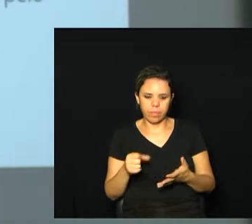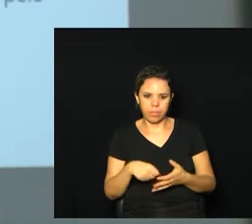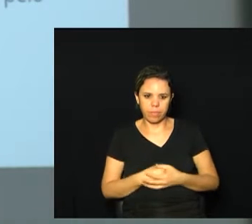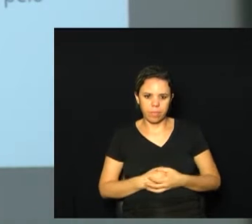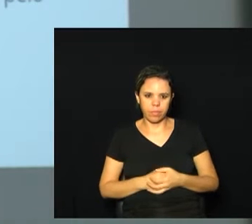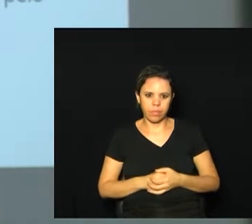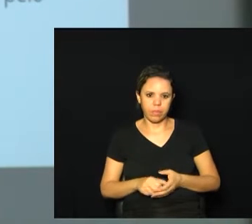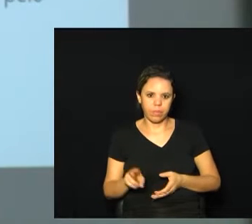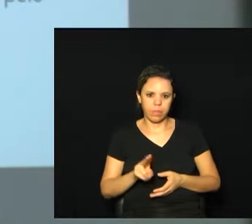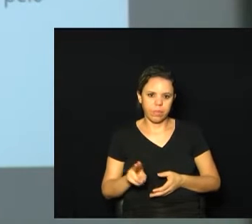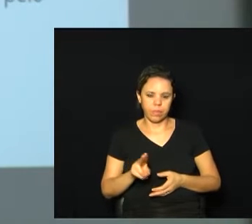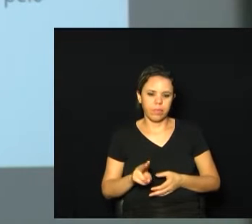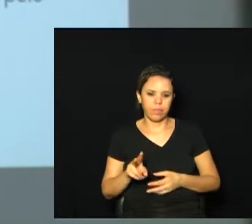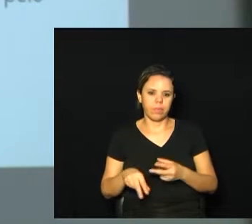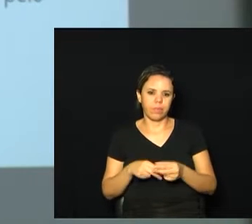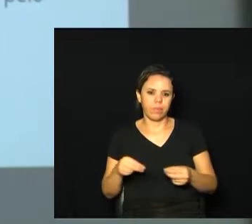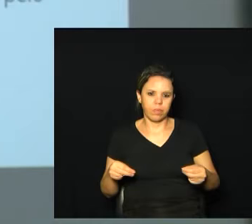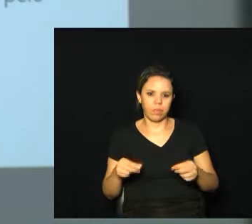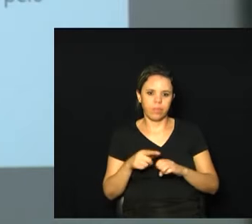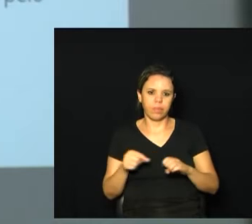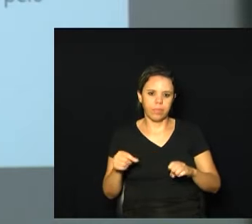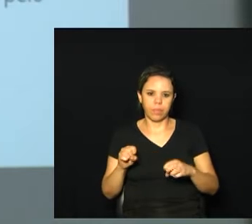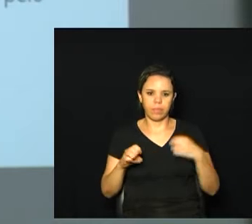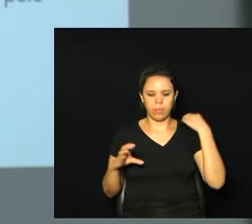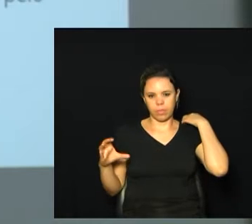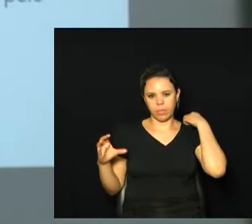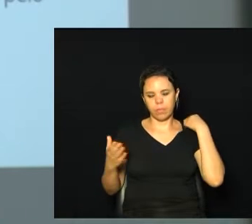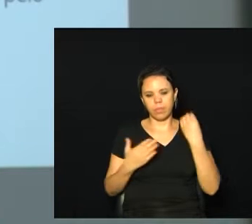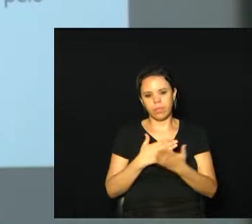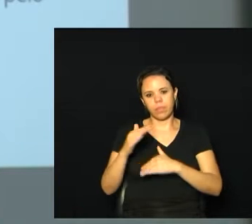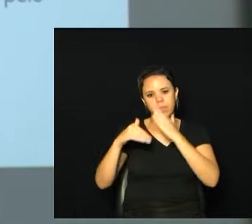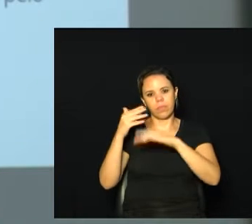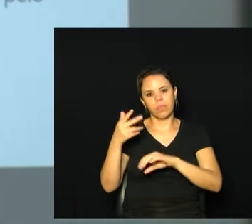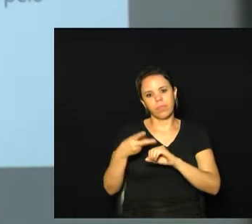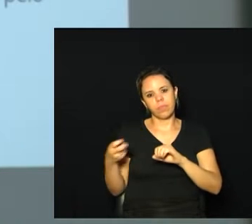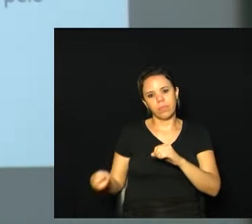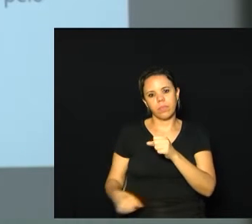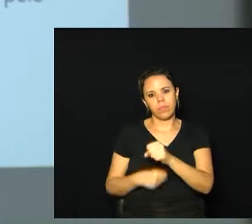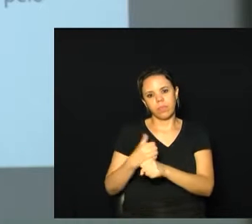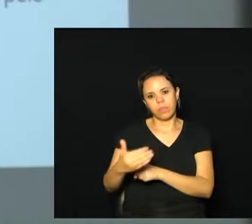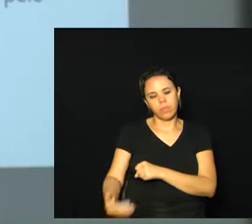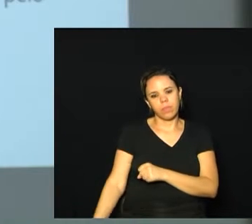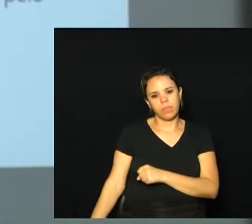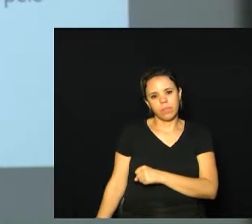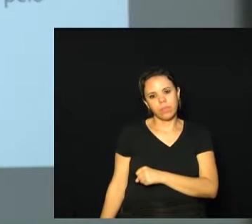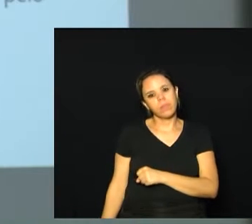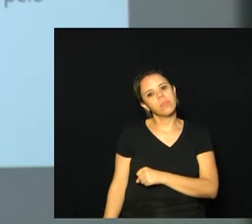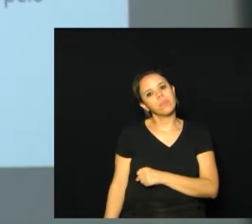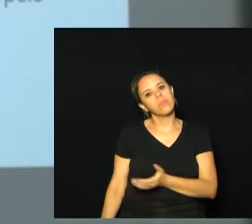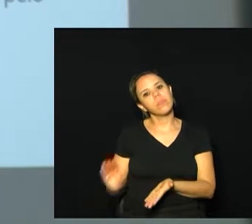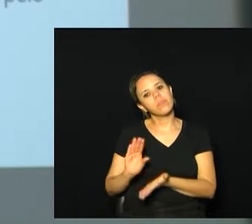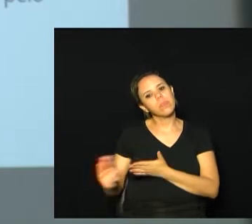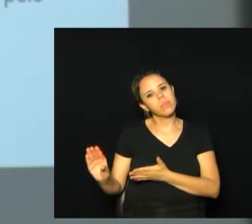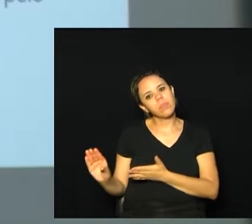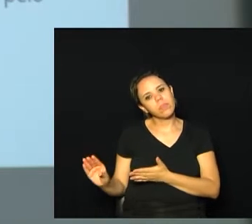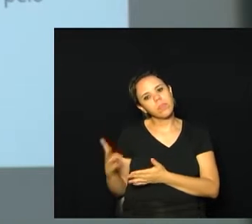pretendo usar a premiação do Empreenda Senac para começar a desenvolver o aplicativo para o ano que vem ou para os próximos anos. Já vai investir, então, a premiação